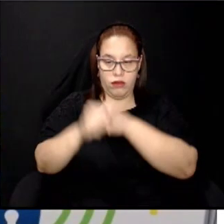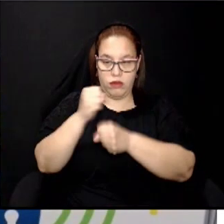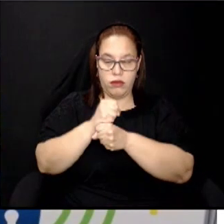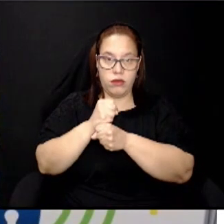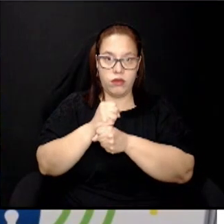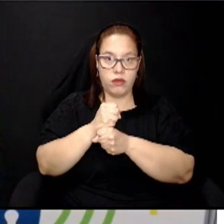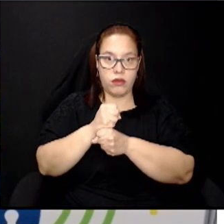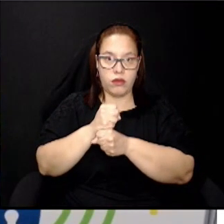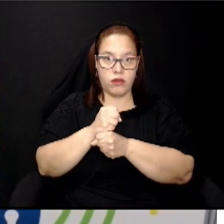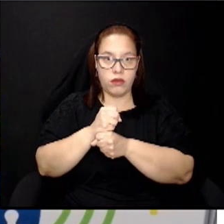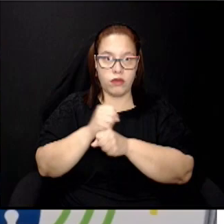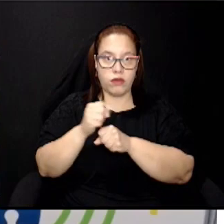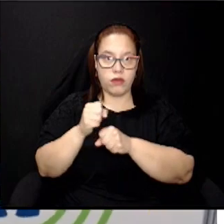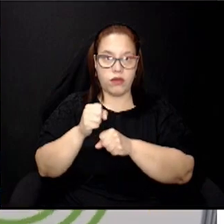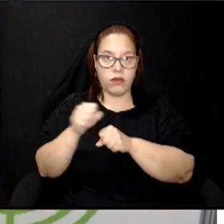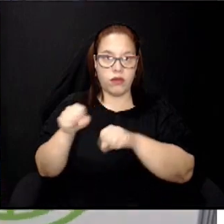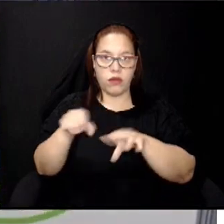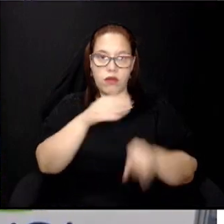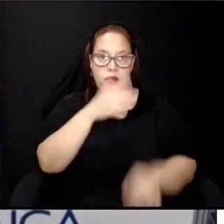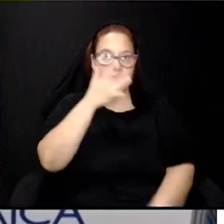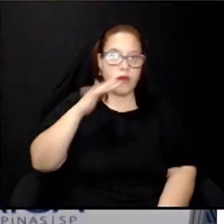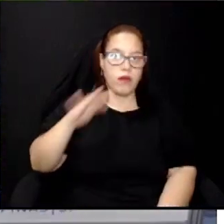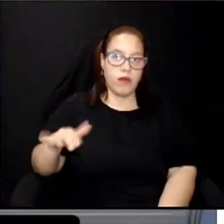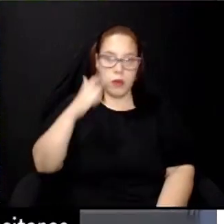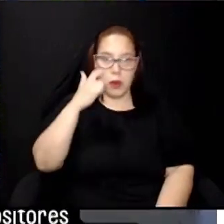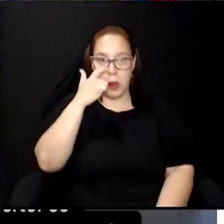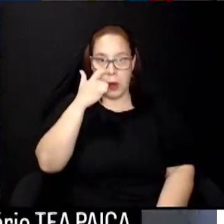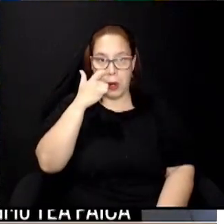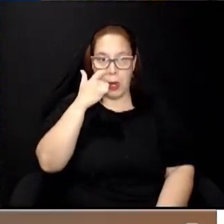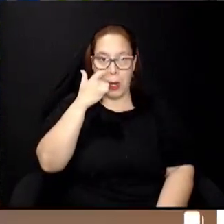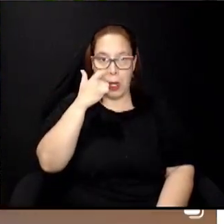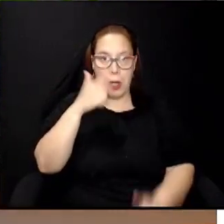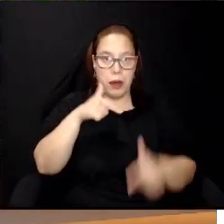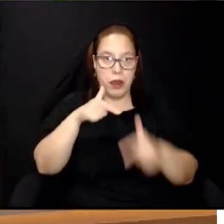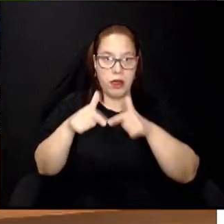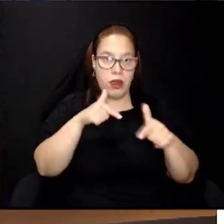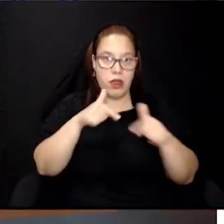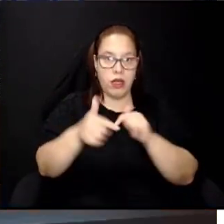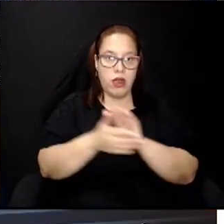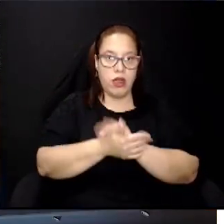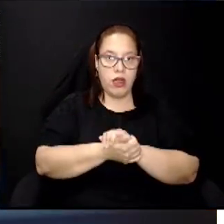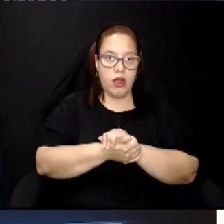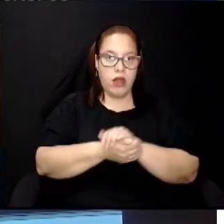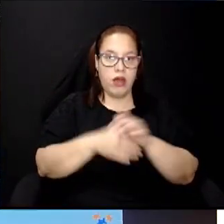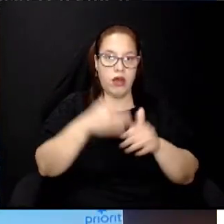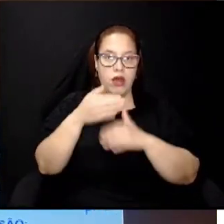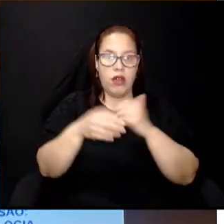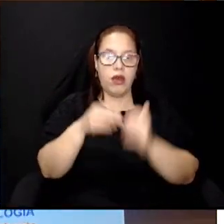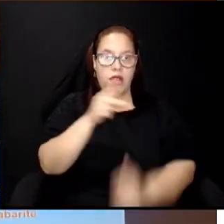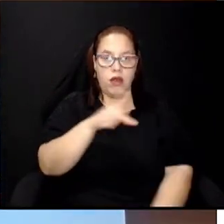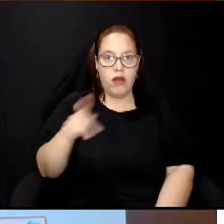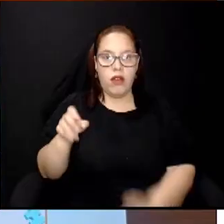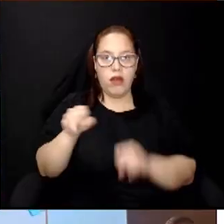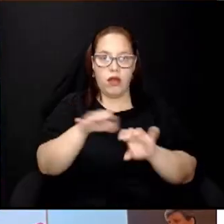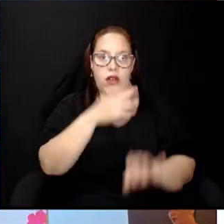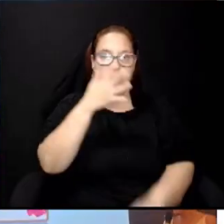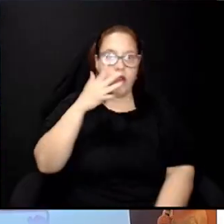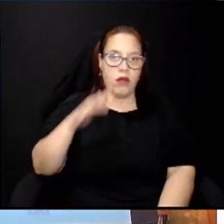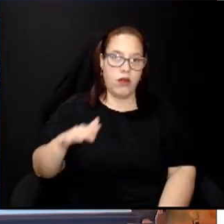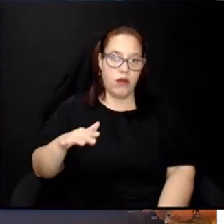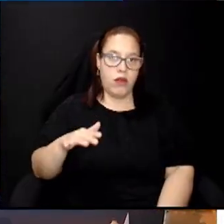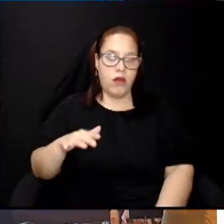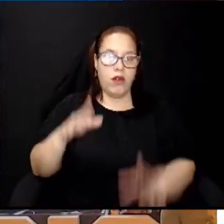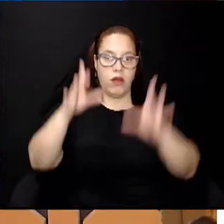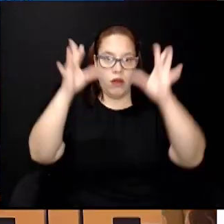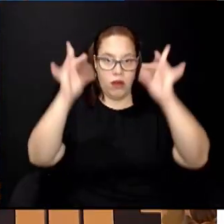educação especial, né? E fui trabalhando desde então como professora de educação especial na rede municipal de